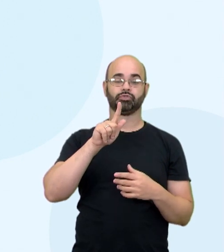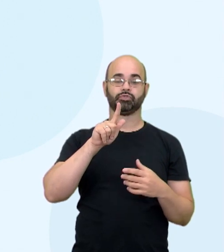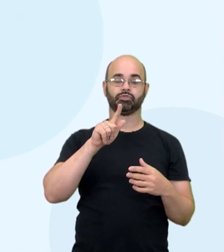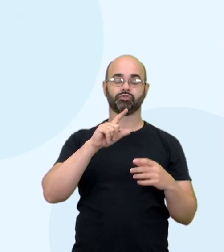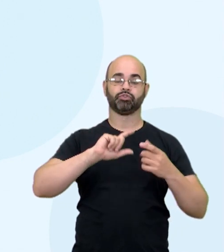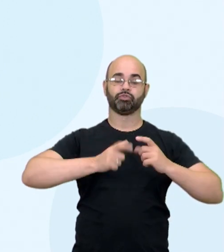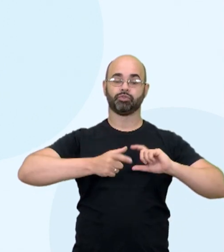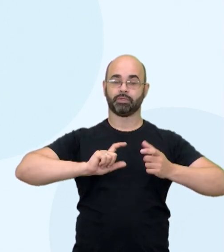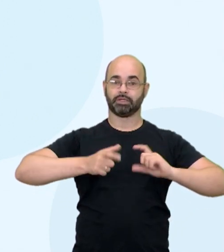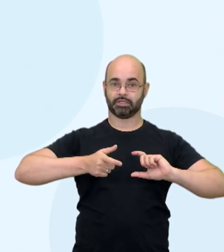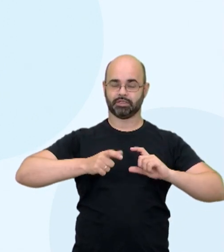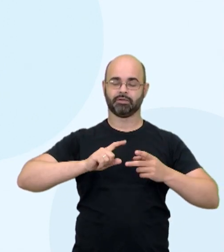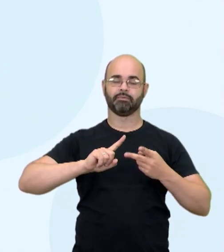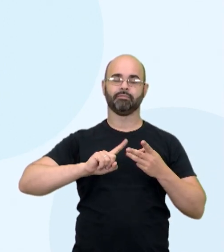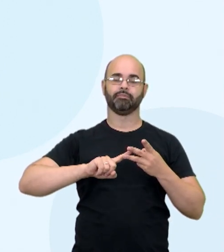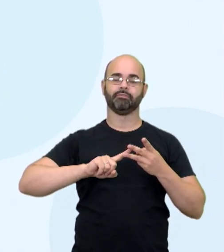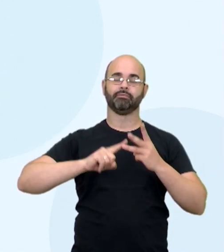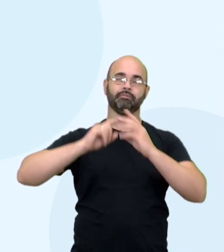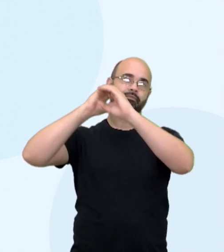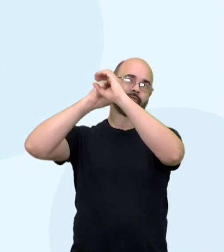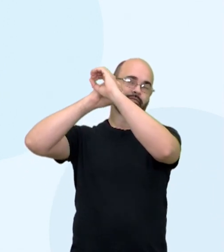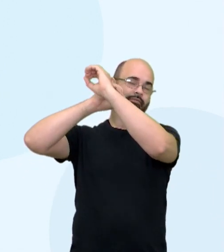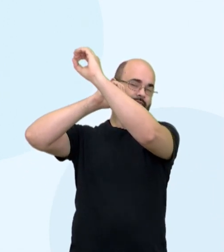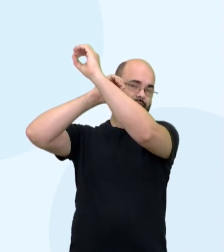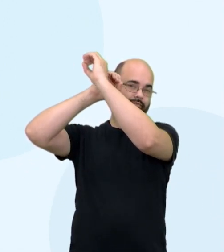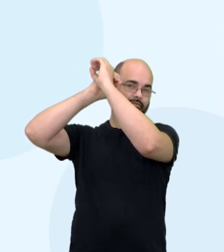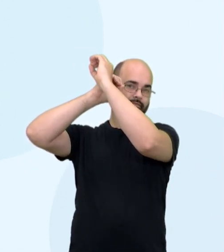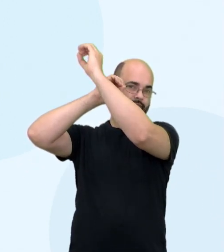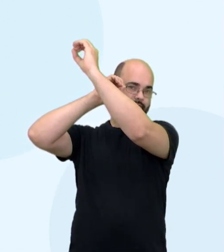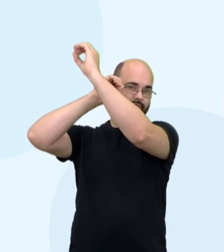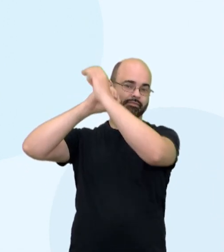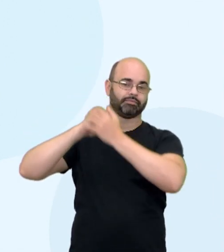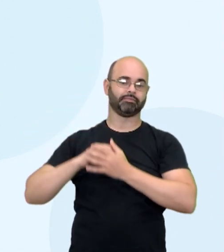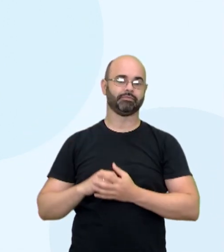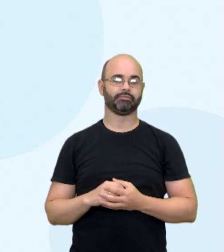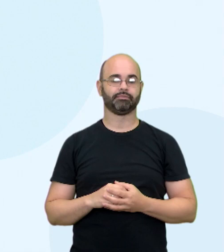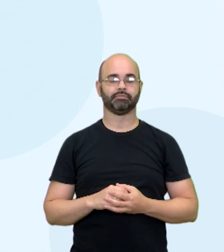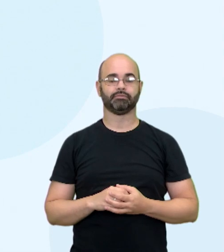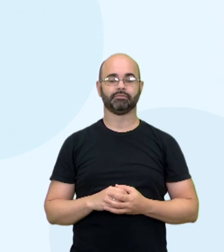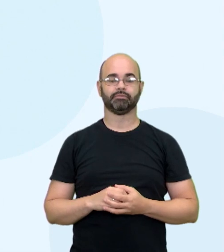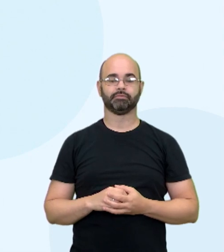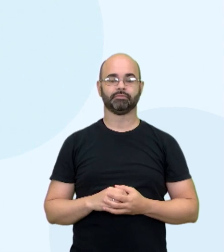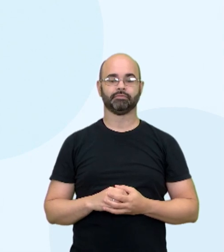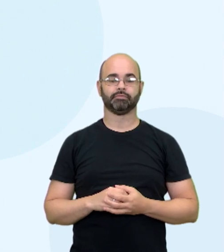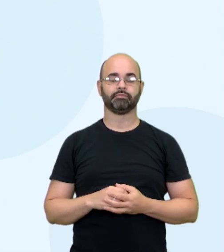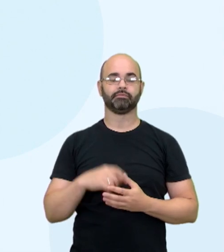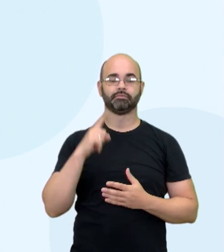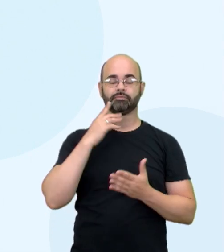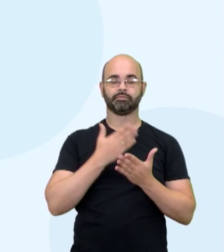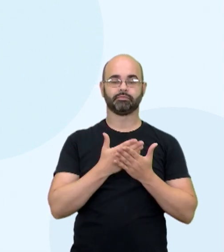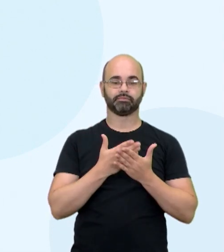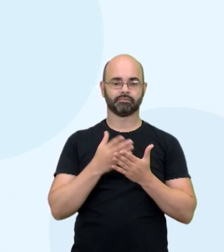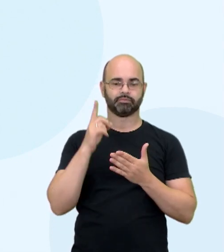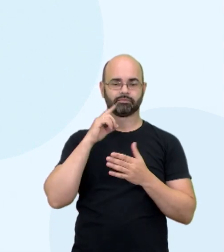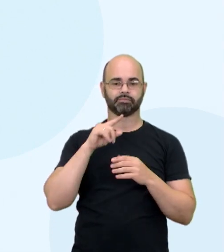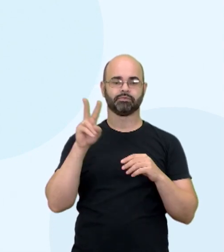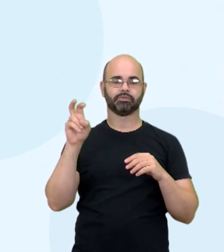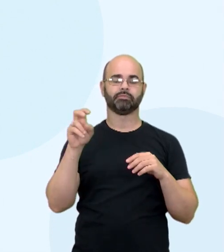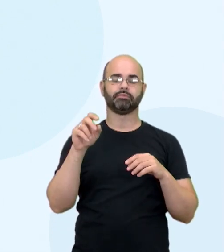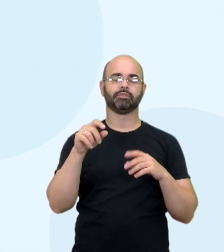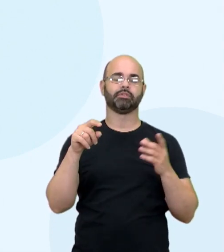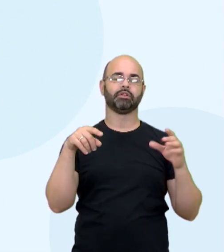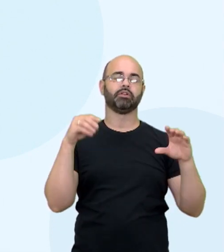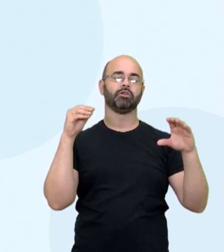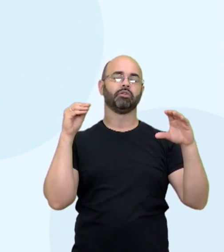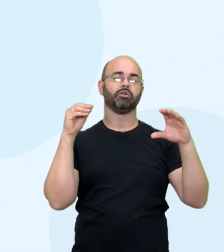de estudos sobre a luz, sobre ótica, né? E aí na tela aparece um dos estudos da difração da luz por